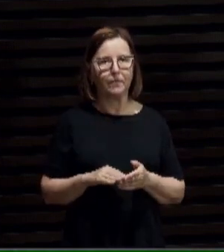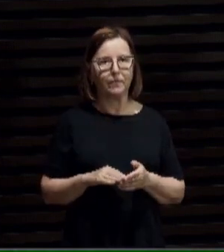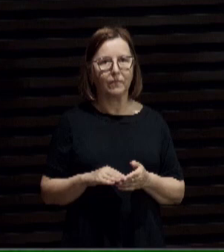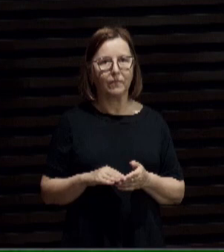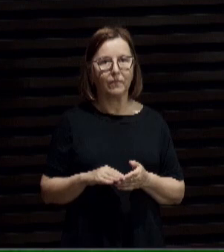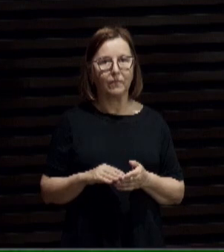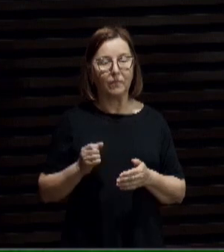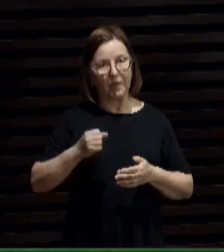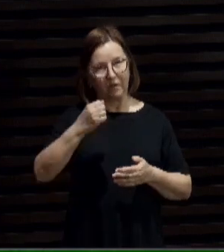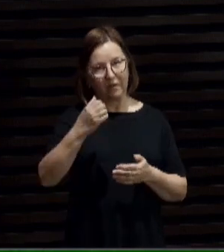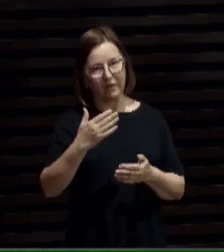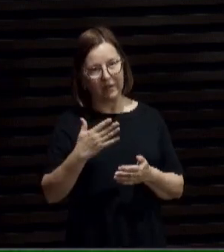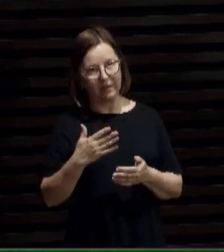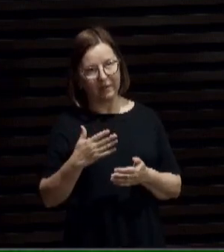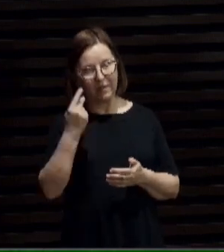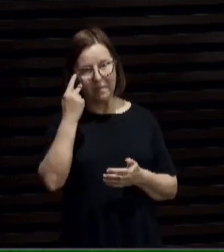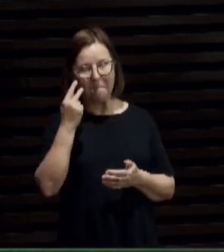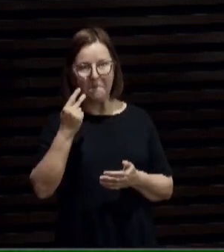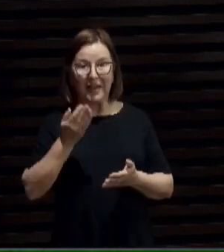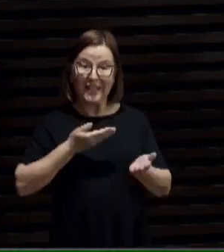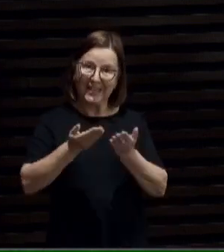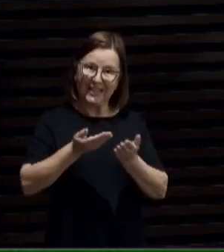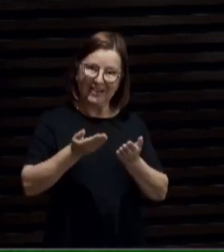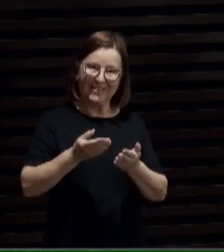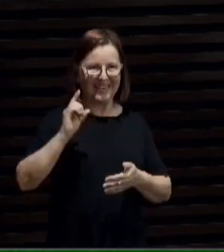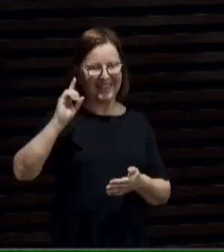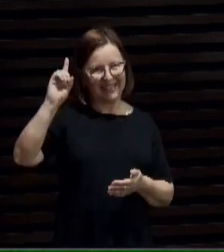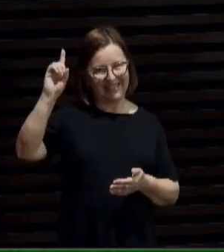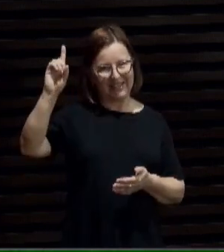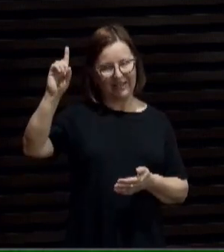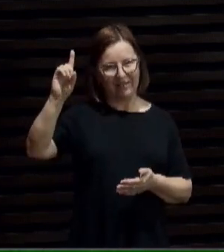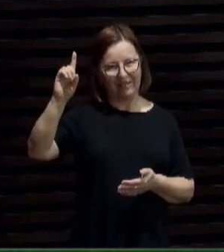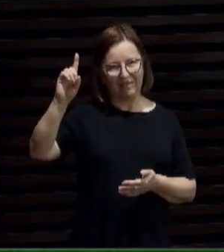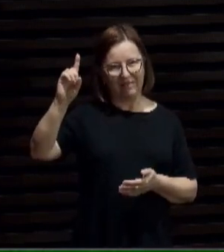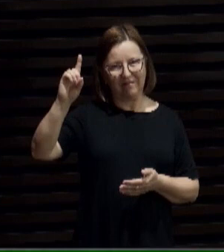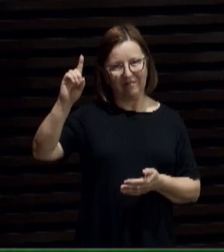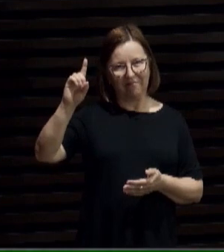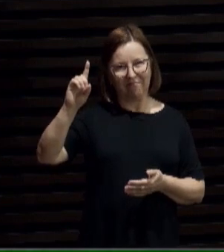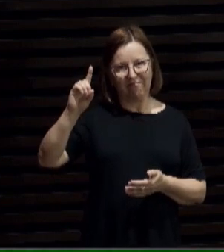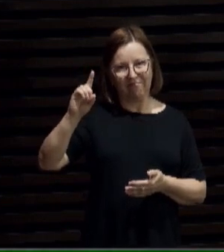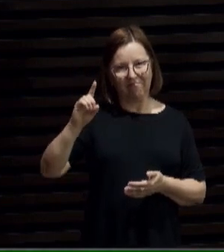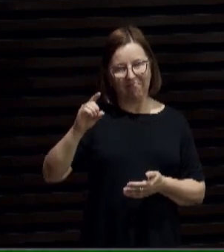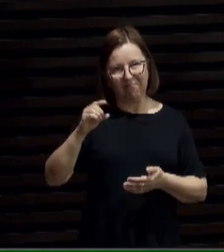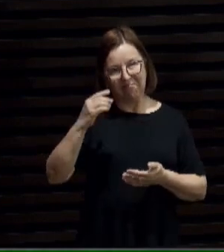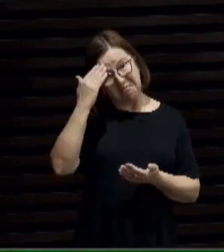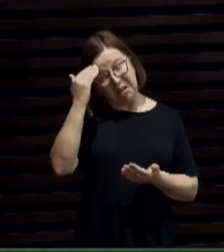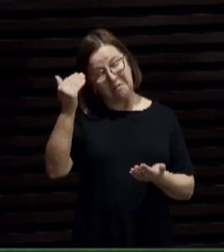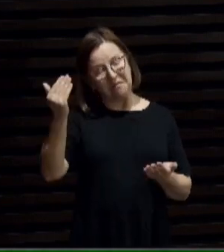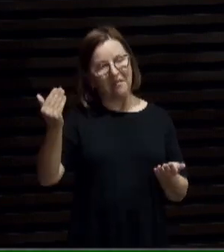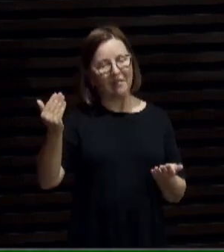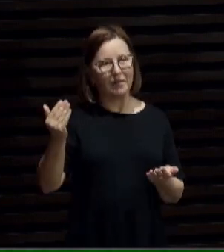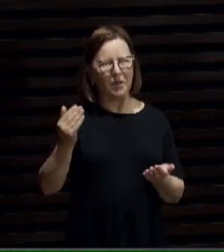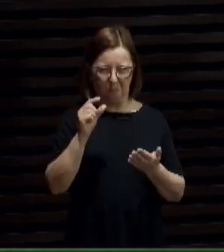qualificação primária para servirmos a Deus com alguma medida de sucesso